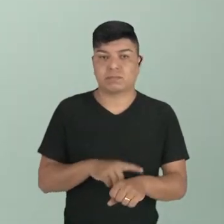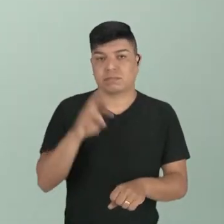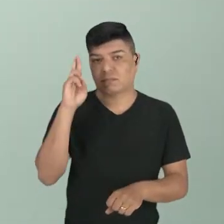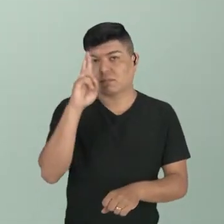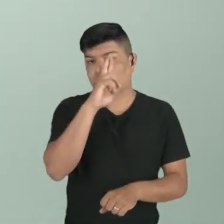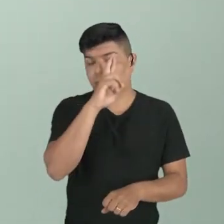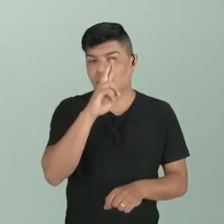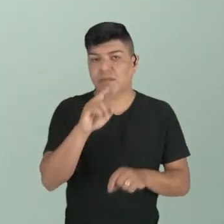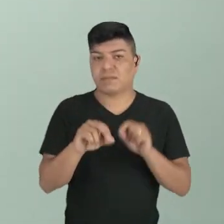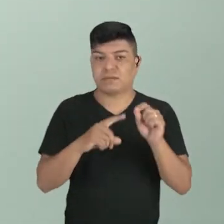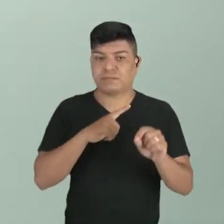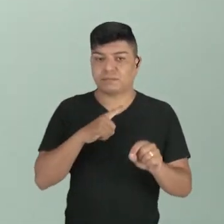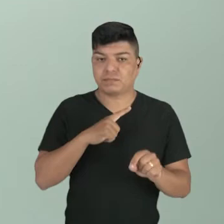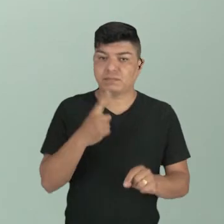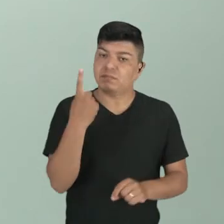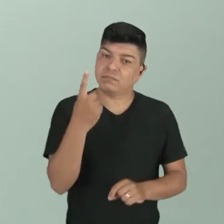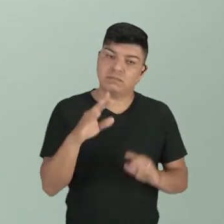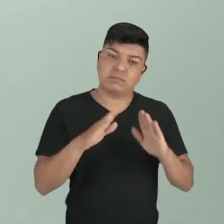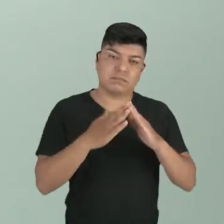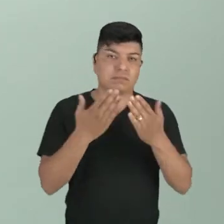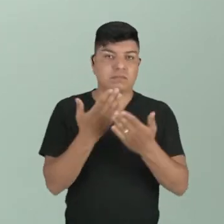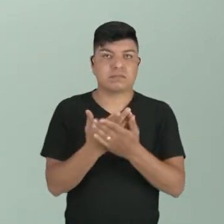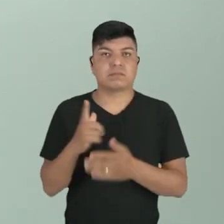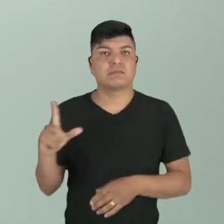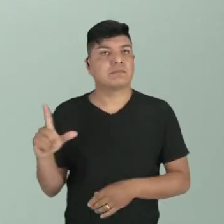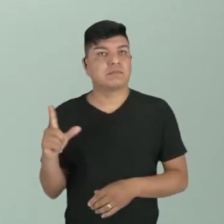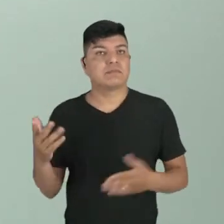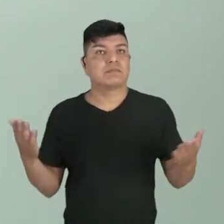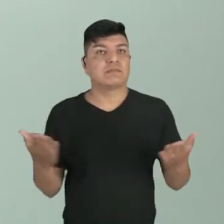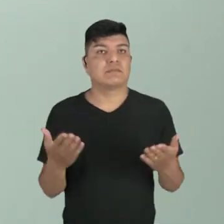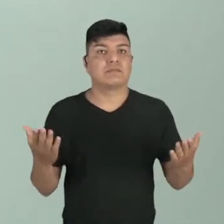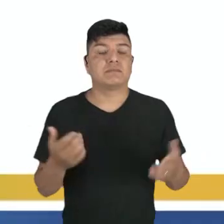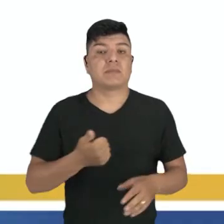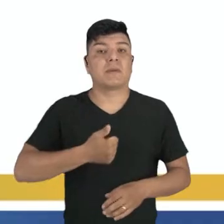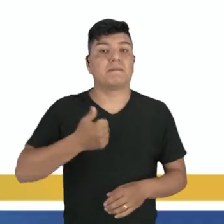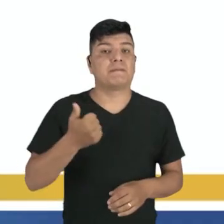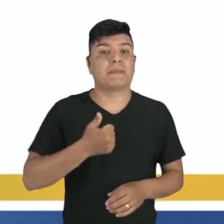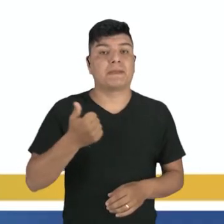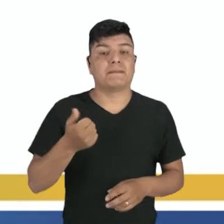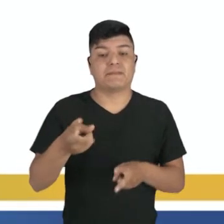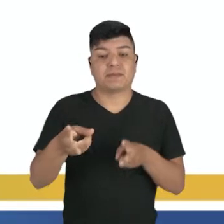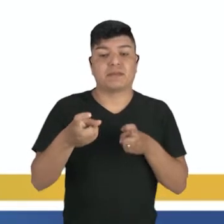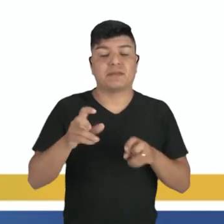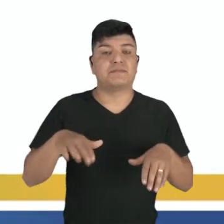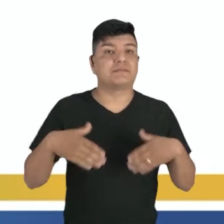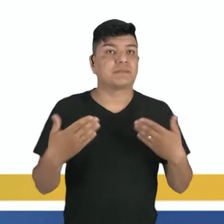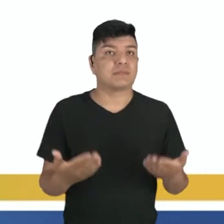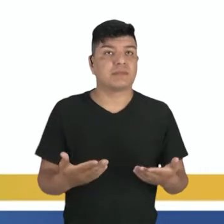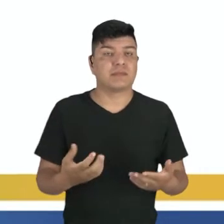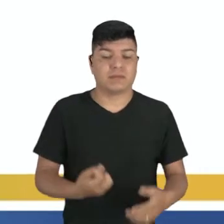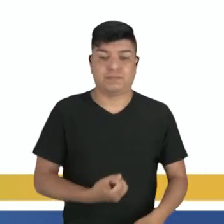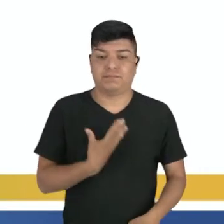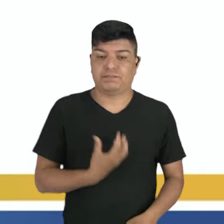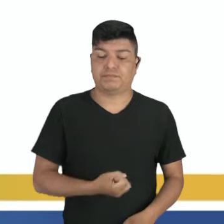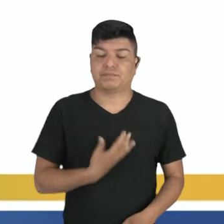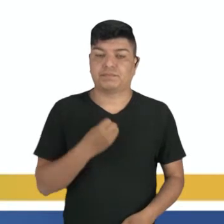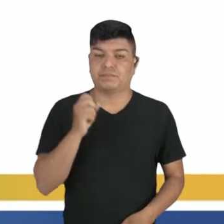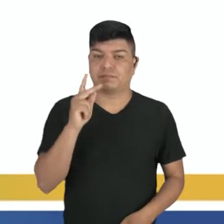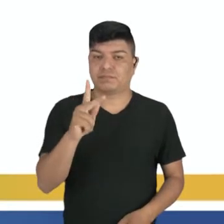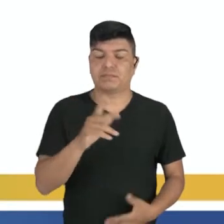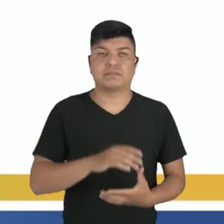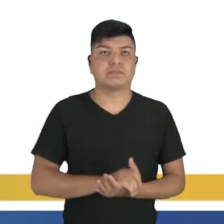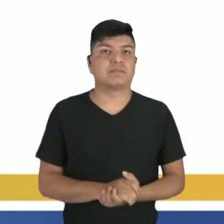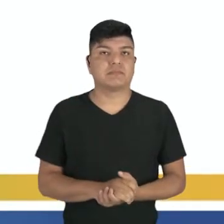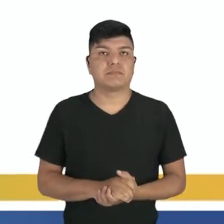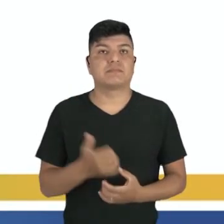ter um tipo de escola literária. E hoje nós estamos falando da primeira aqui identificada, que é o trovadorismo, certo?